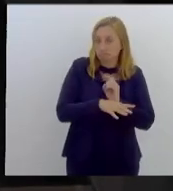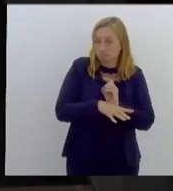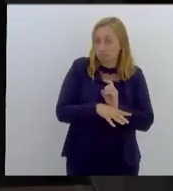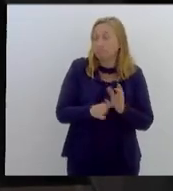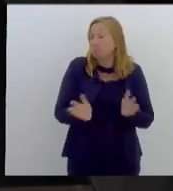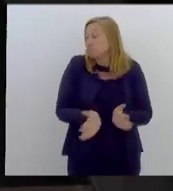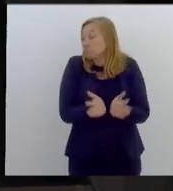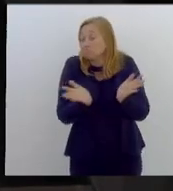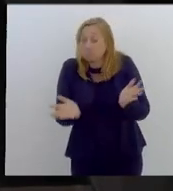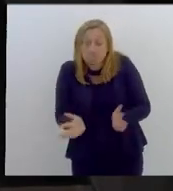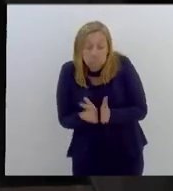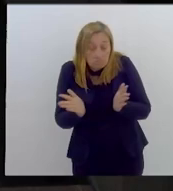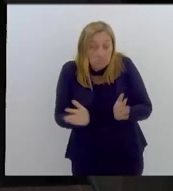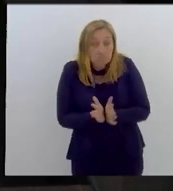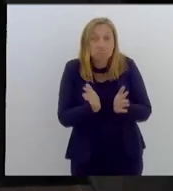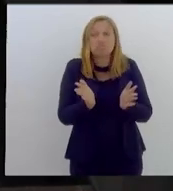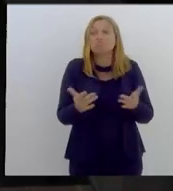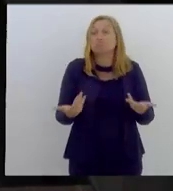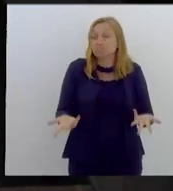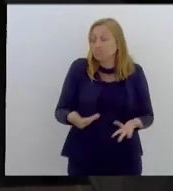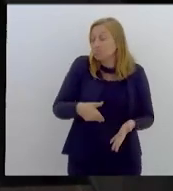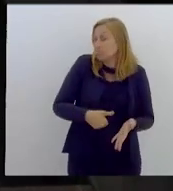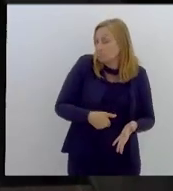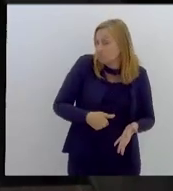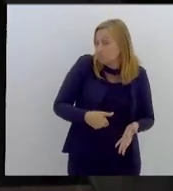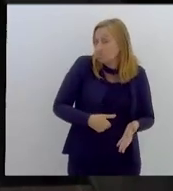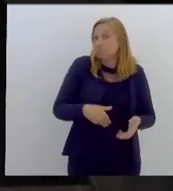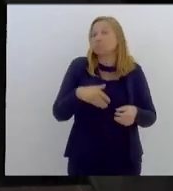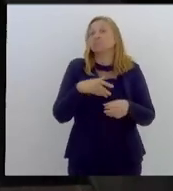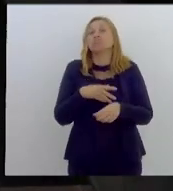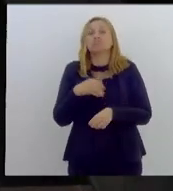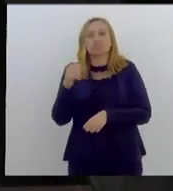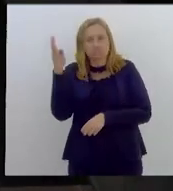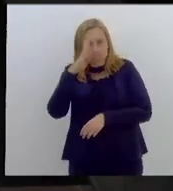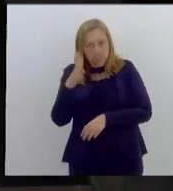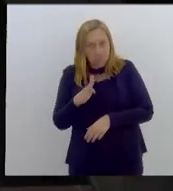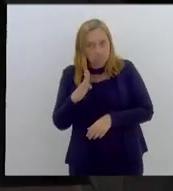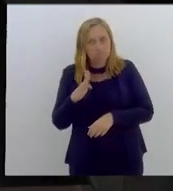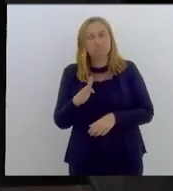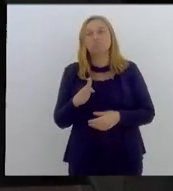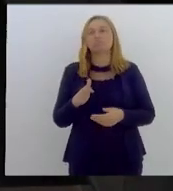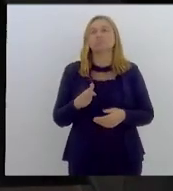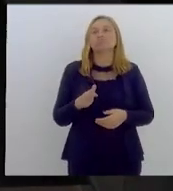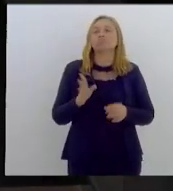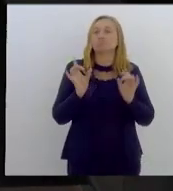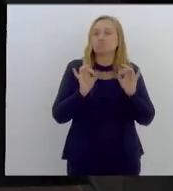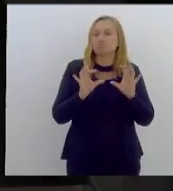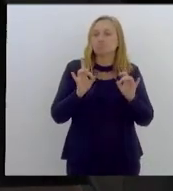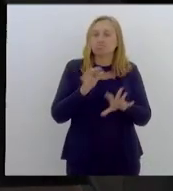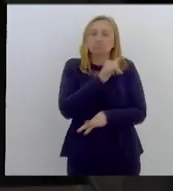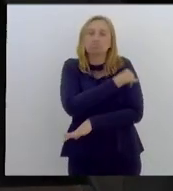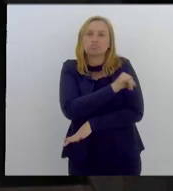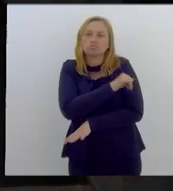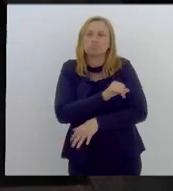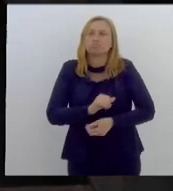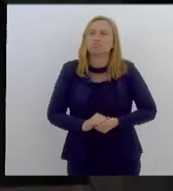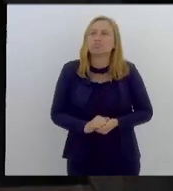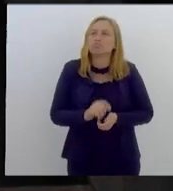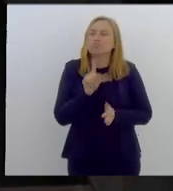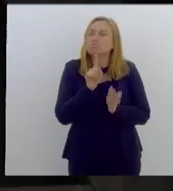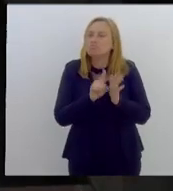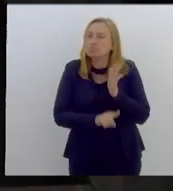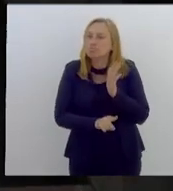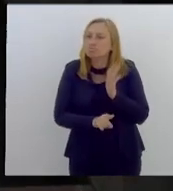da pobreza, da miserabilidade, da fome no país, em especial no Rio de Janeiro. É, a